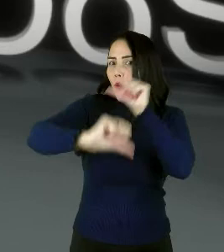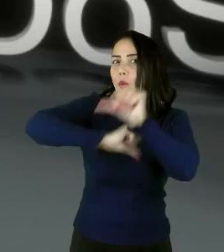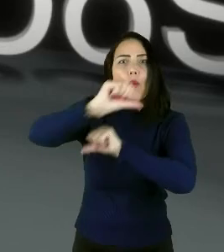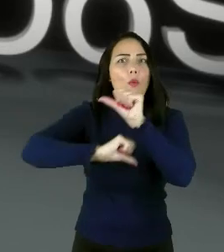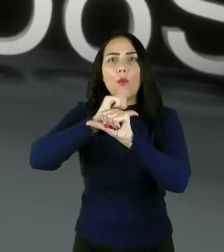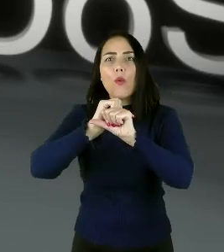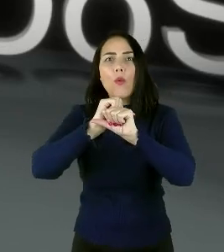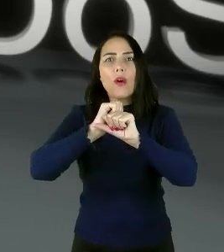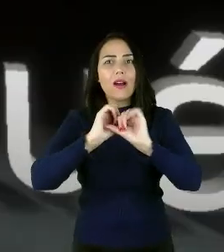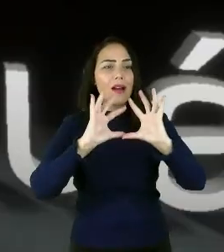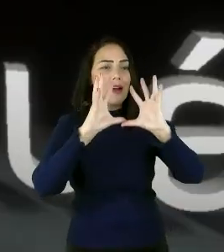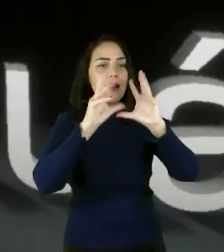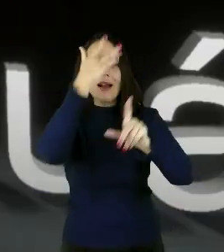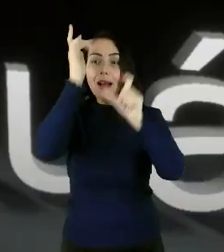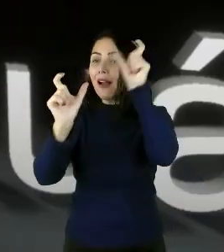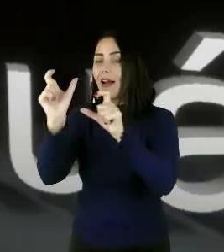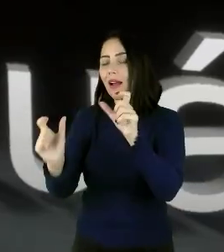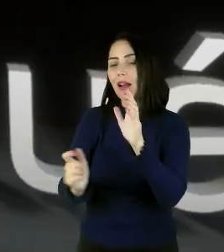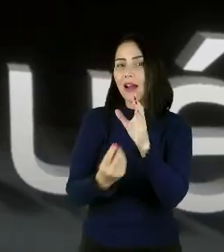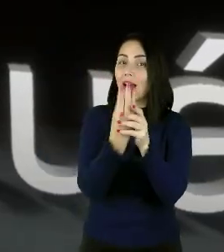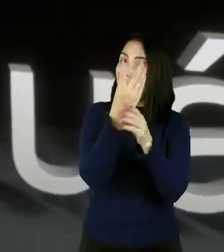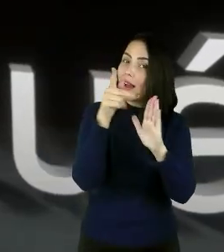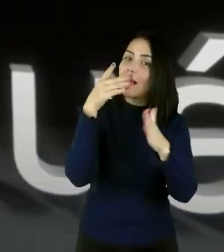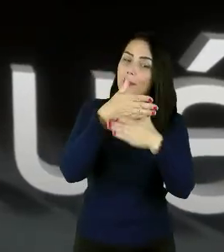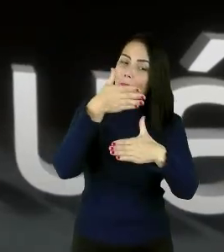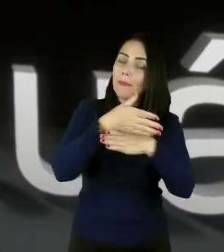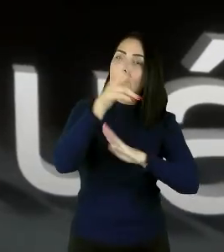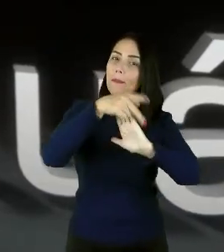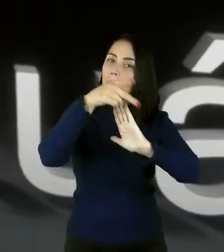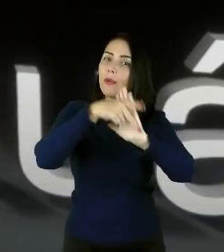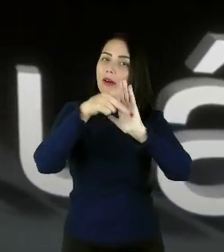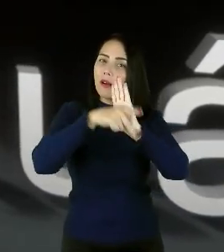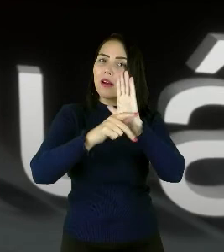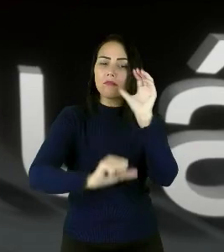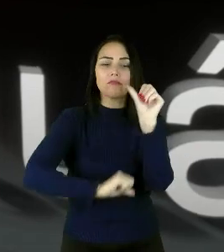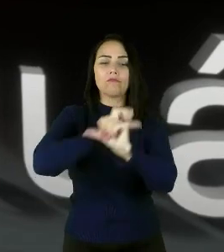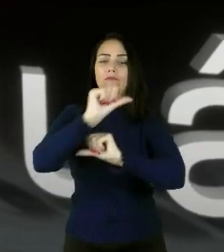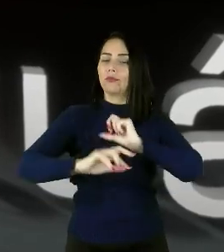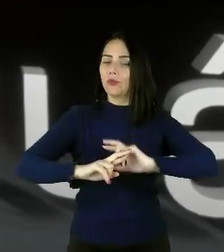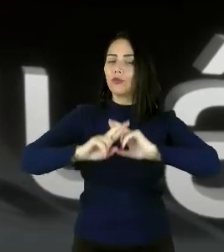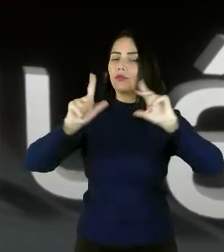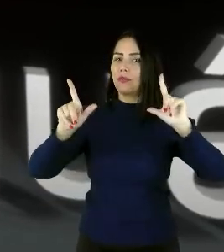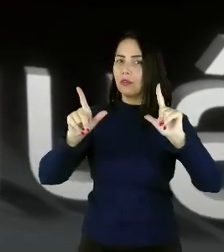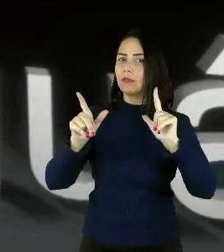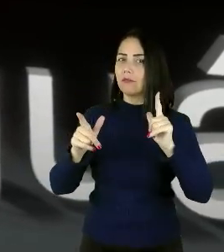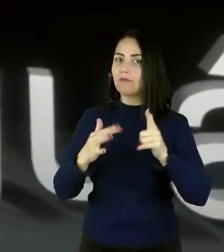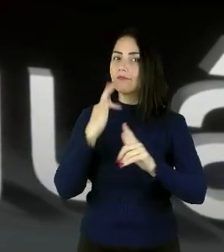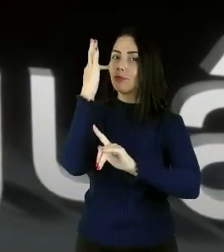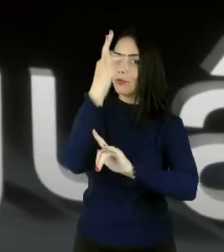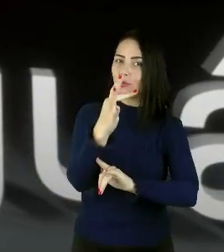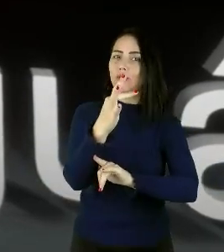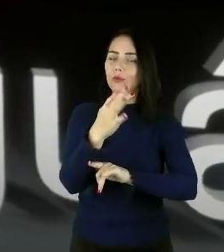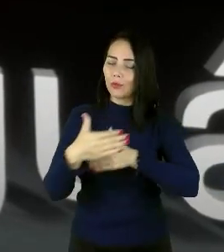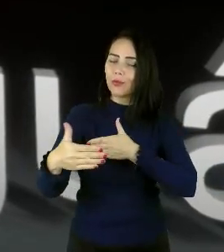transformadora nas pessoas que participaram do projeto e fez toda a diferença na década seguinte nos caminhos